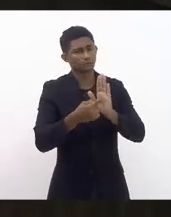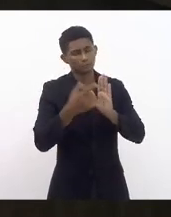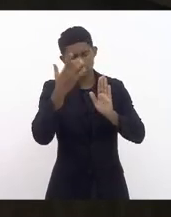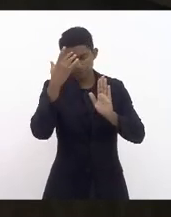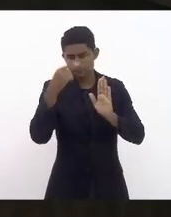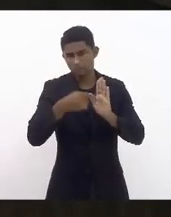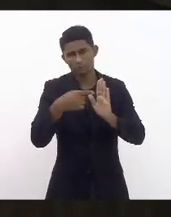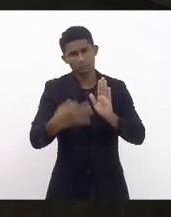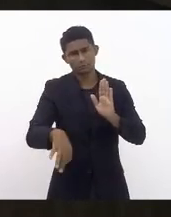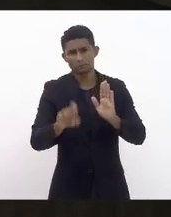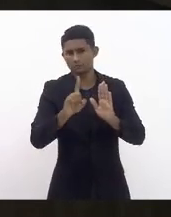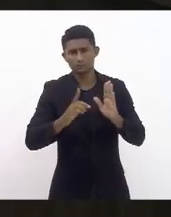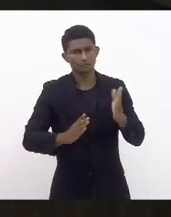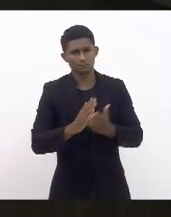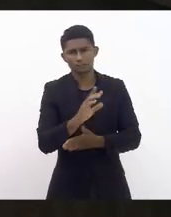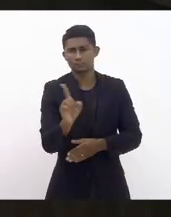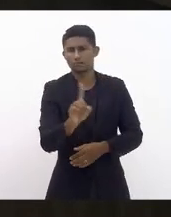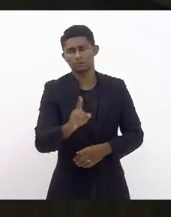vigor,